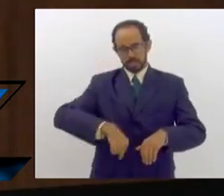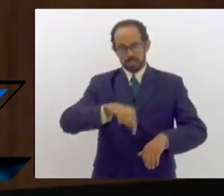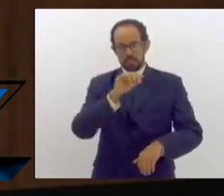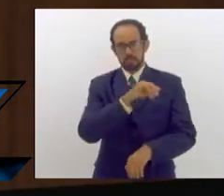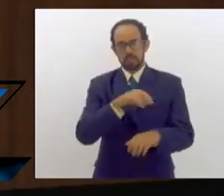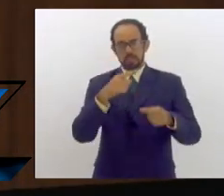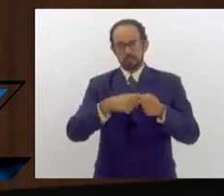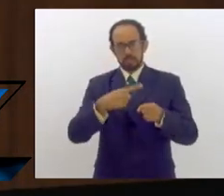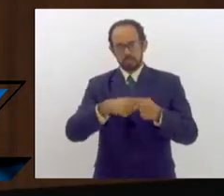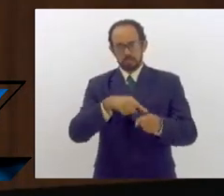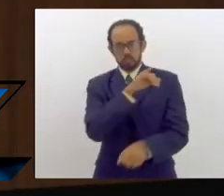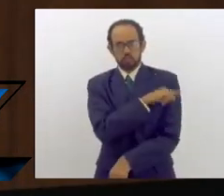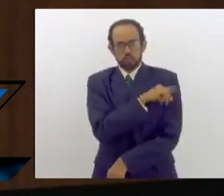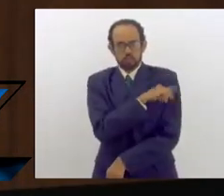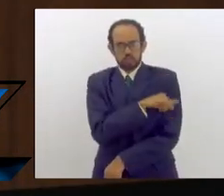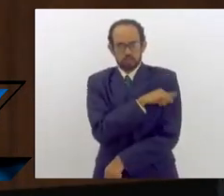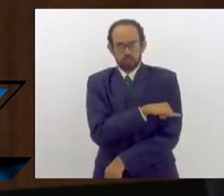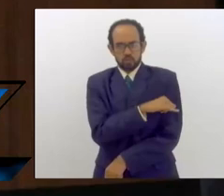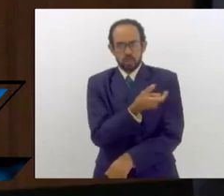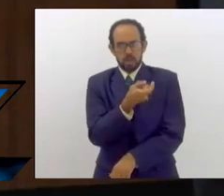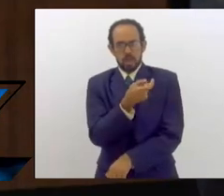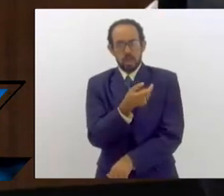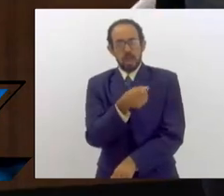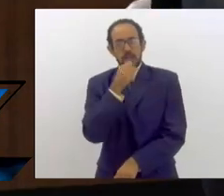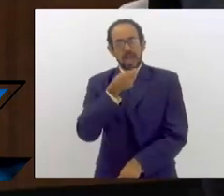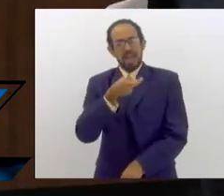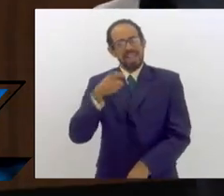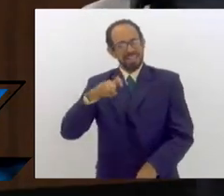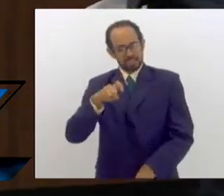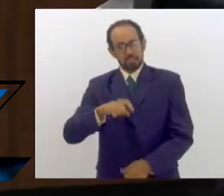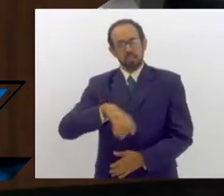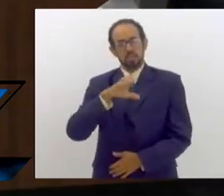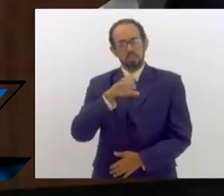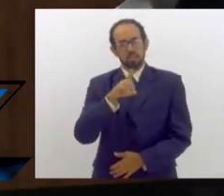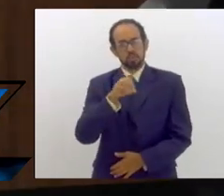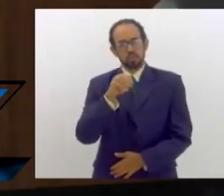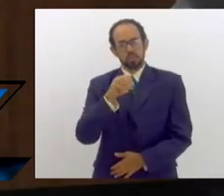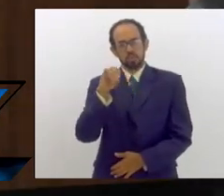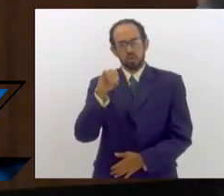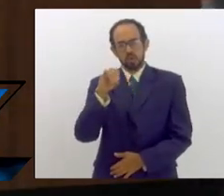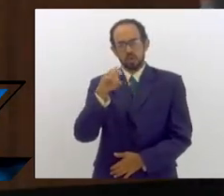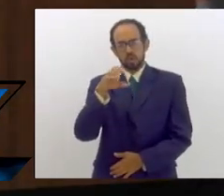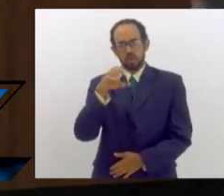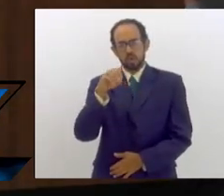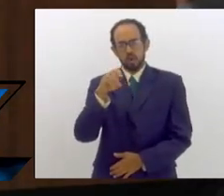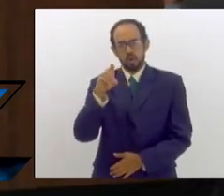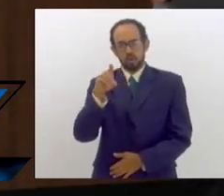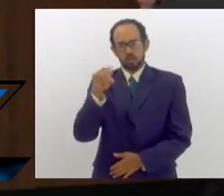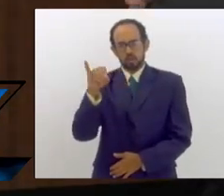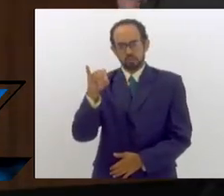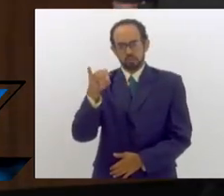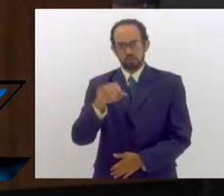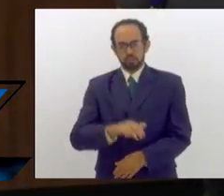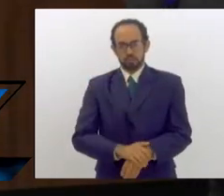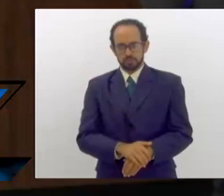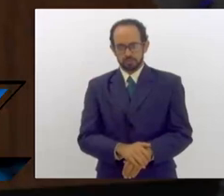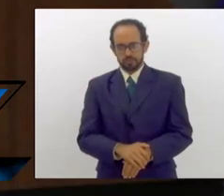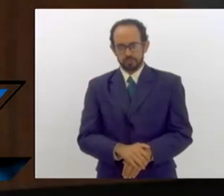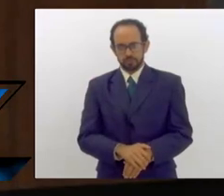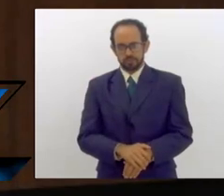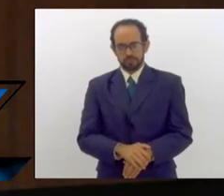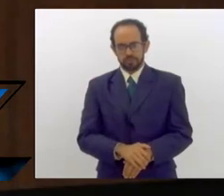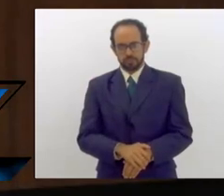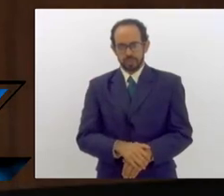o antigo do Icode essa casa a casa em que se fazem as leis por